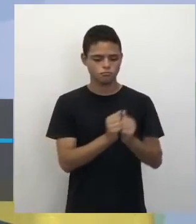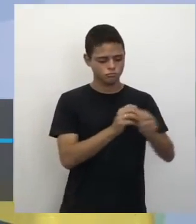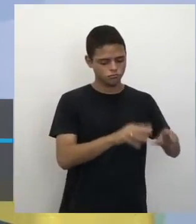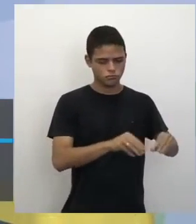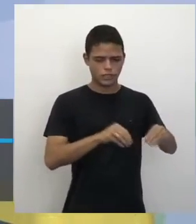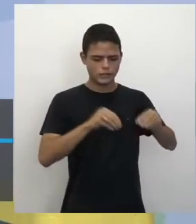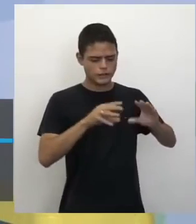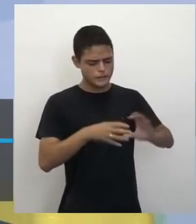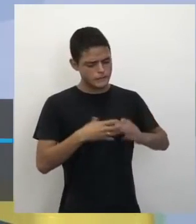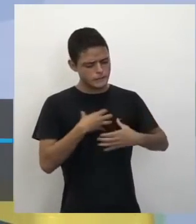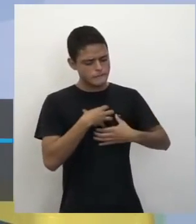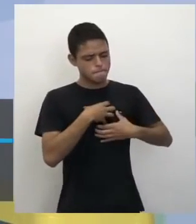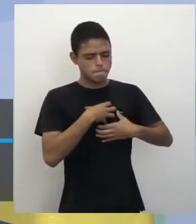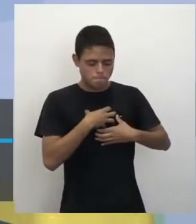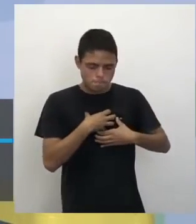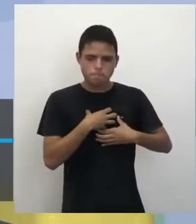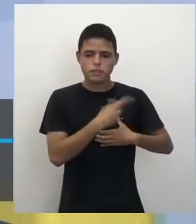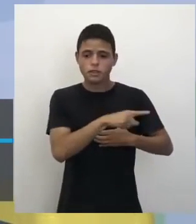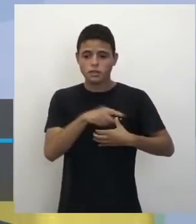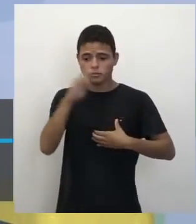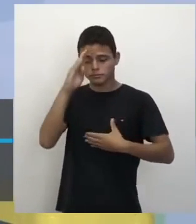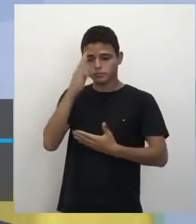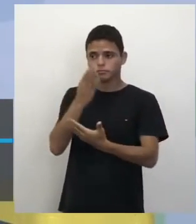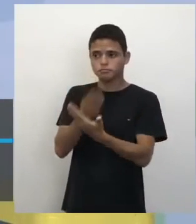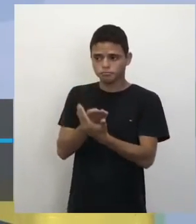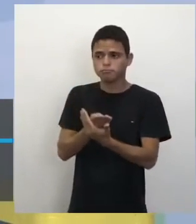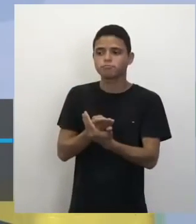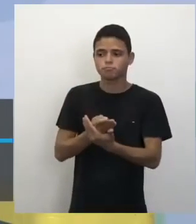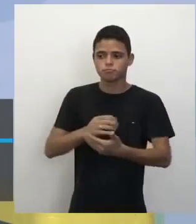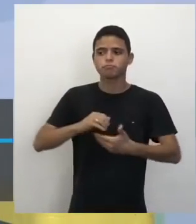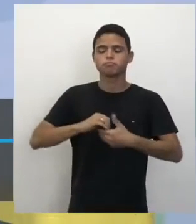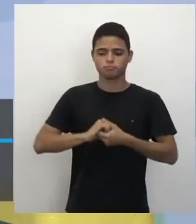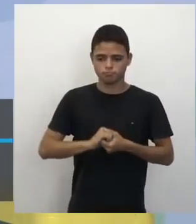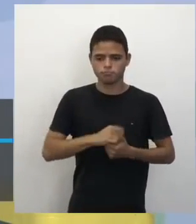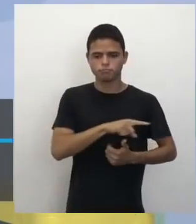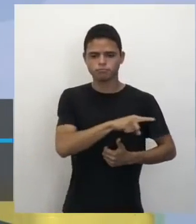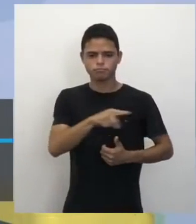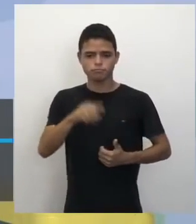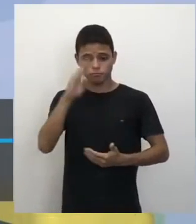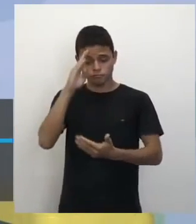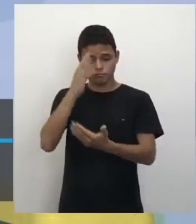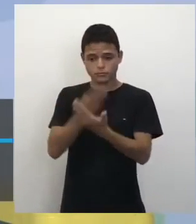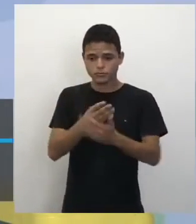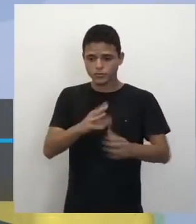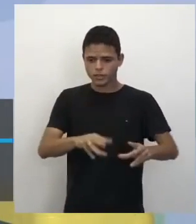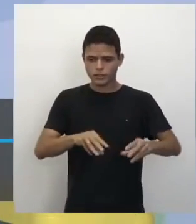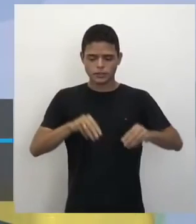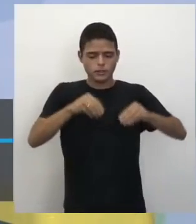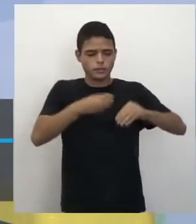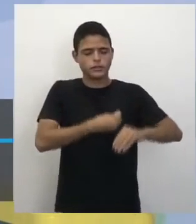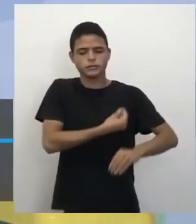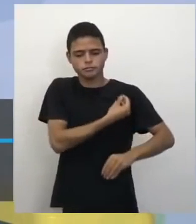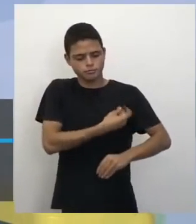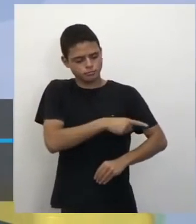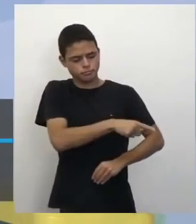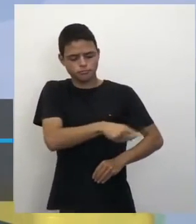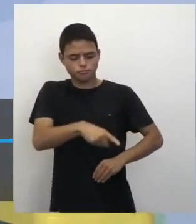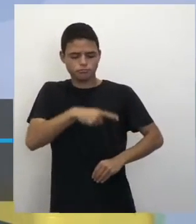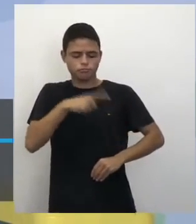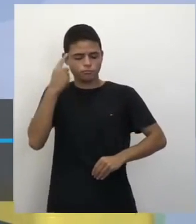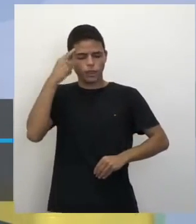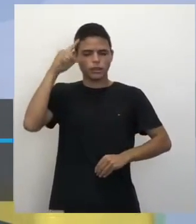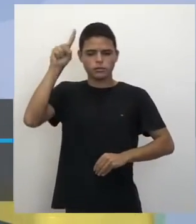profunda. Acreditavam, de toda forma, que a terra era um ser vivo. Um pensamento que veio